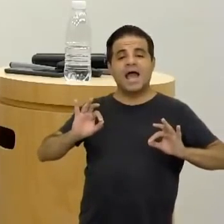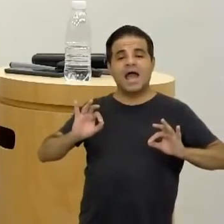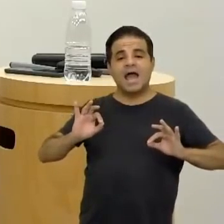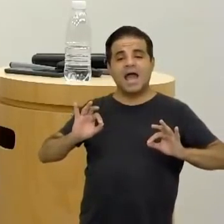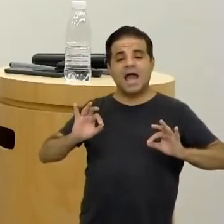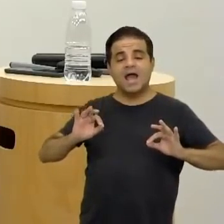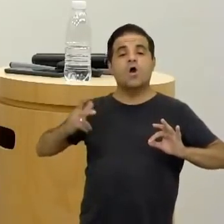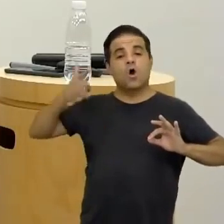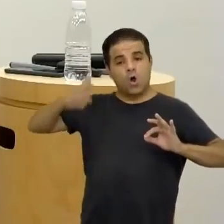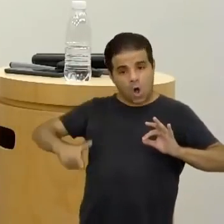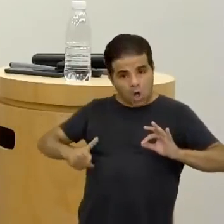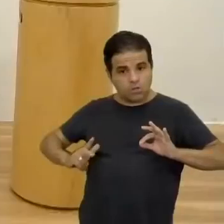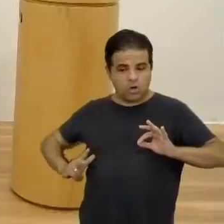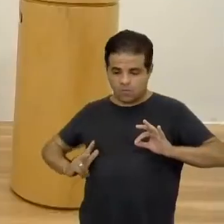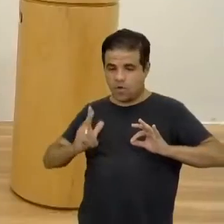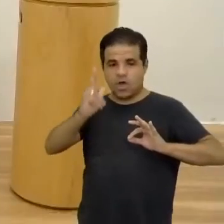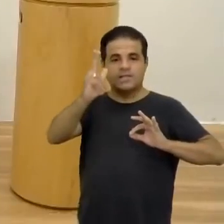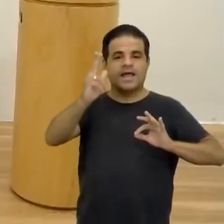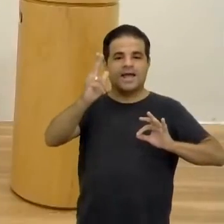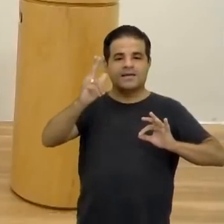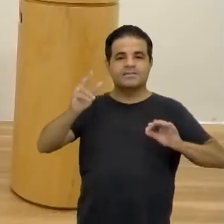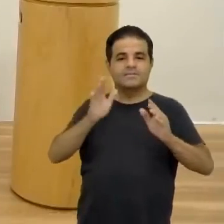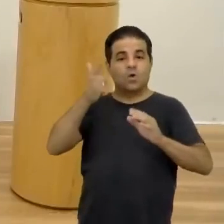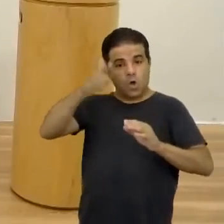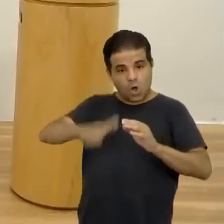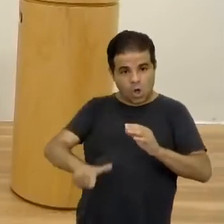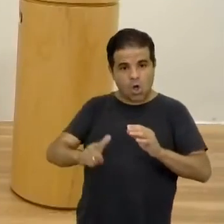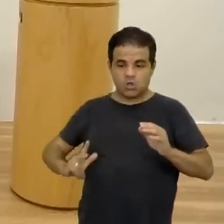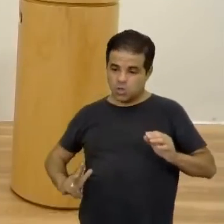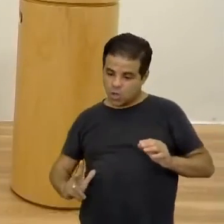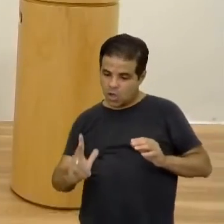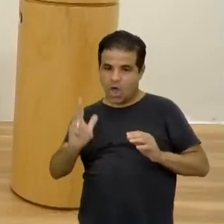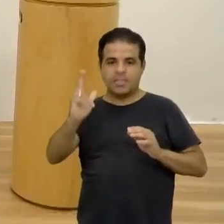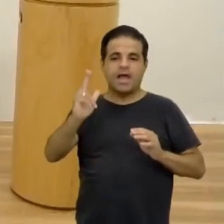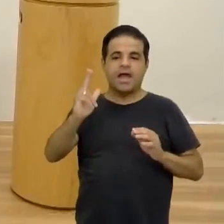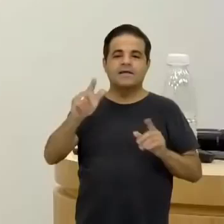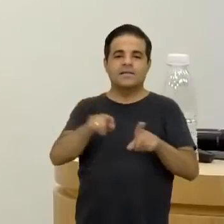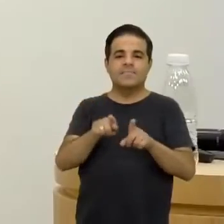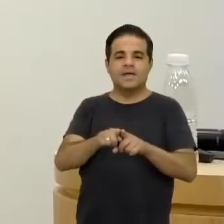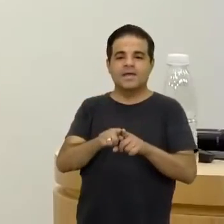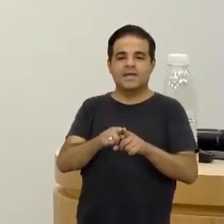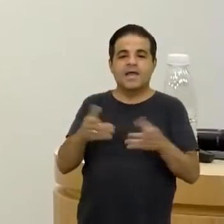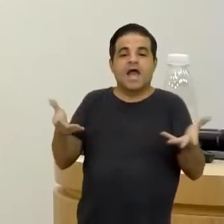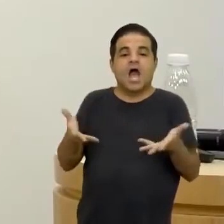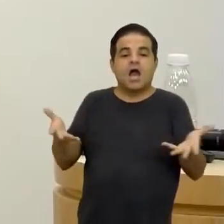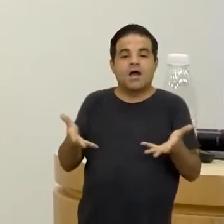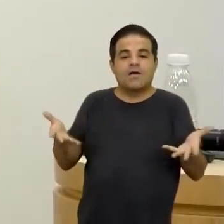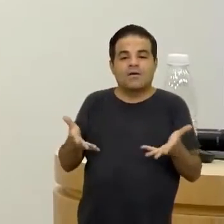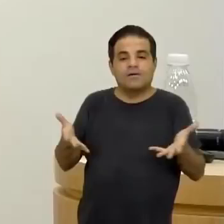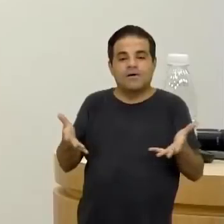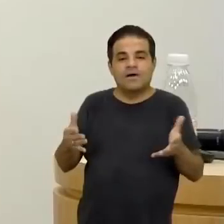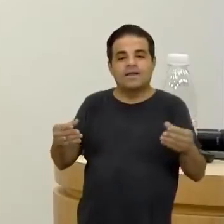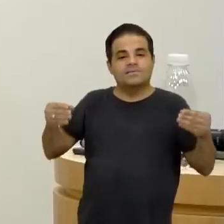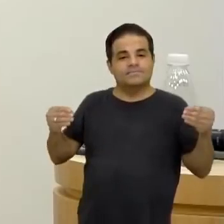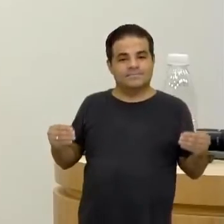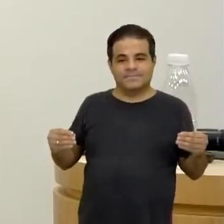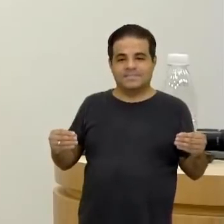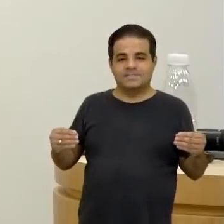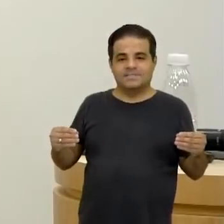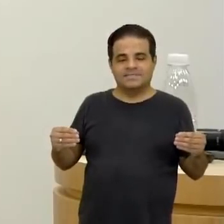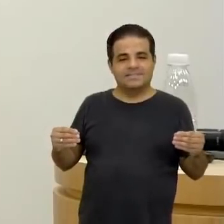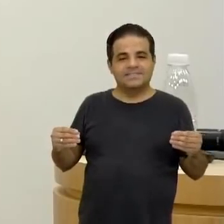cortar mais um pedaço aqui ó ó é mais um pedaço dele sobrou esse pedacinho aqui